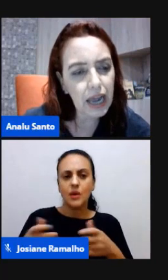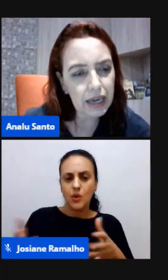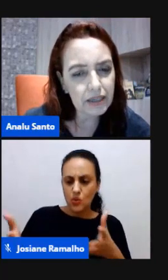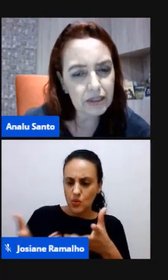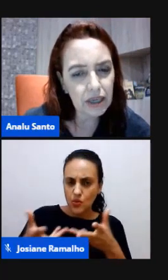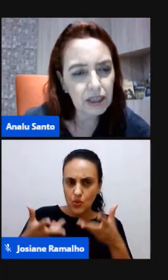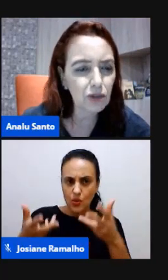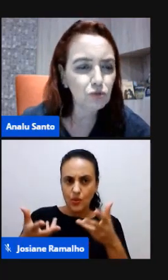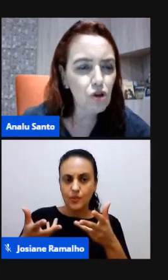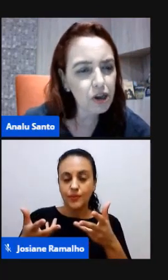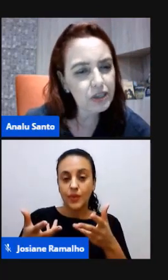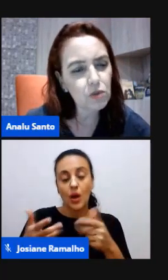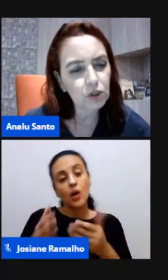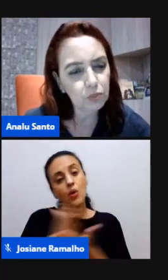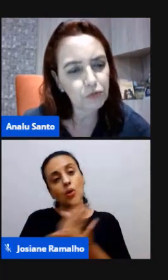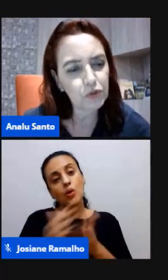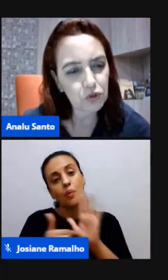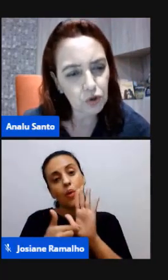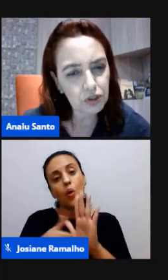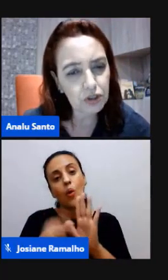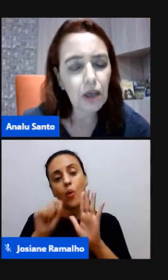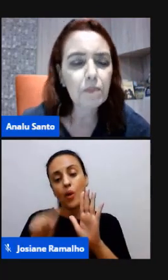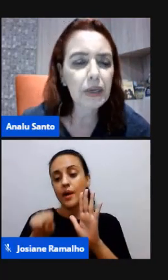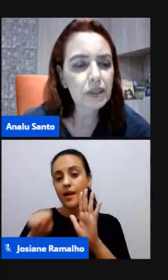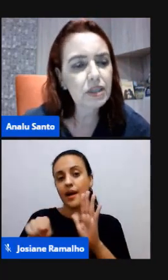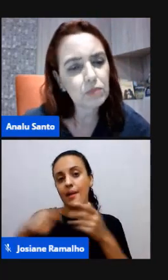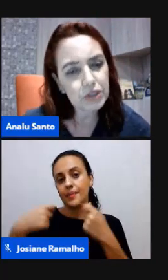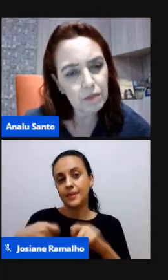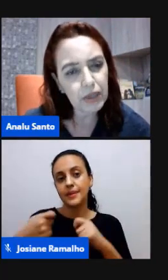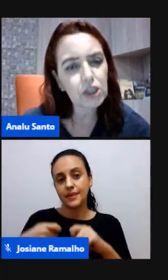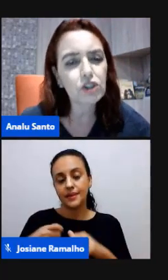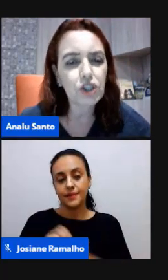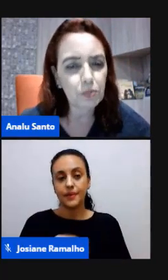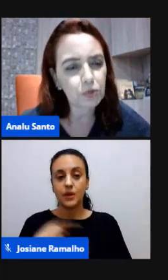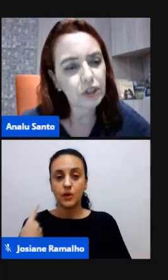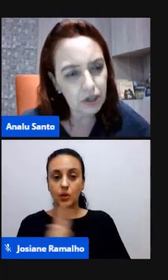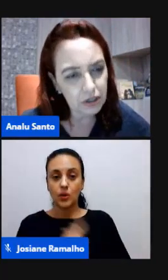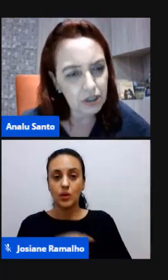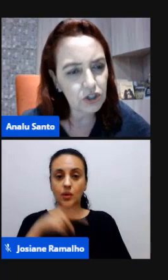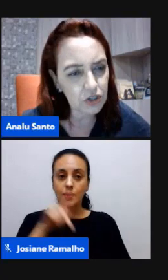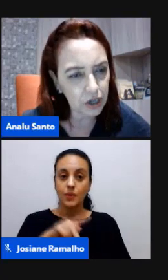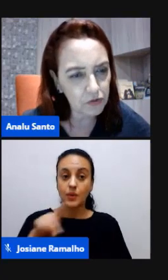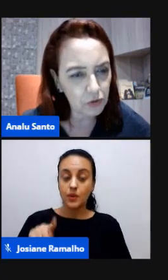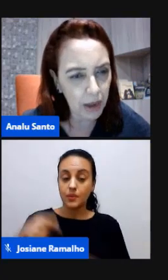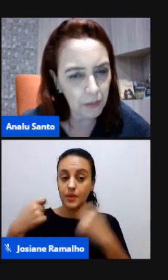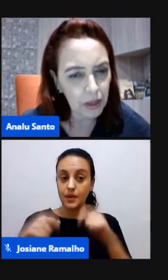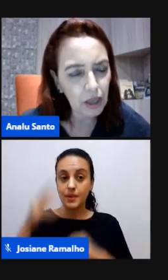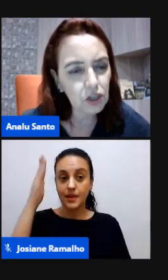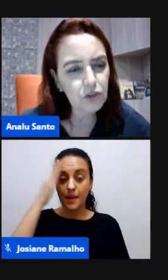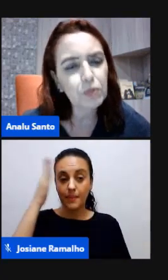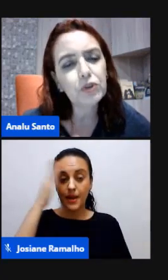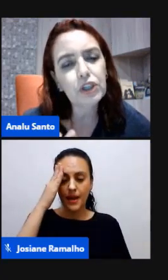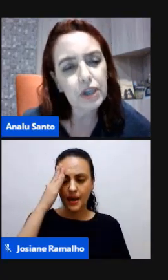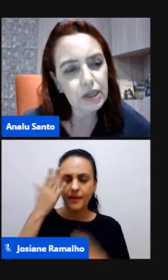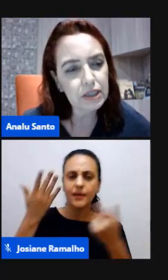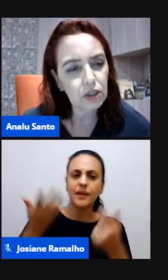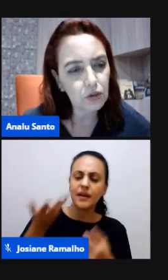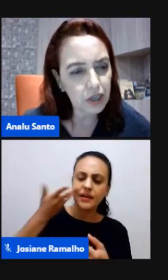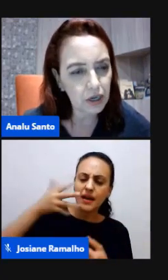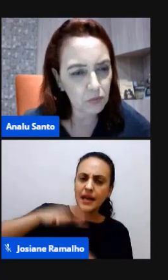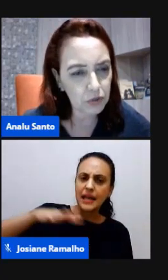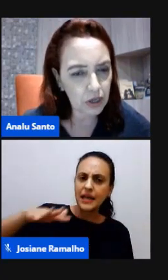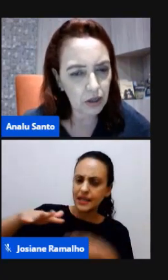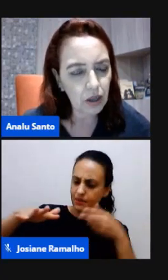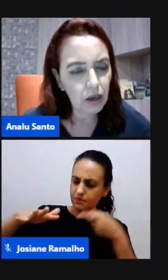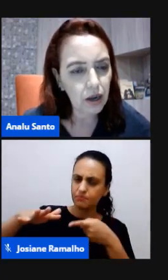que ela carece. Então, nós, enquanto professores, precisamos saber que tipo de criança a gente quer formar, que tipo de criança